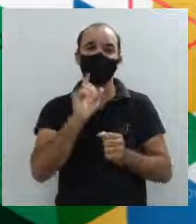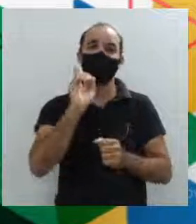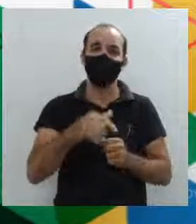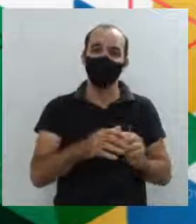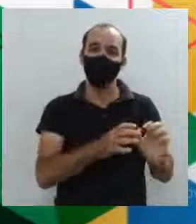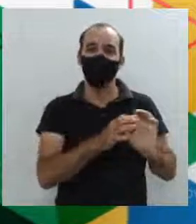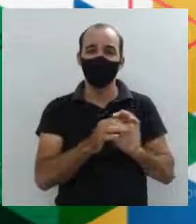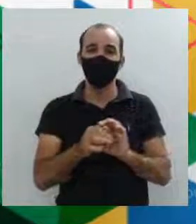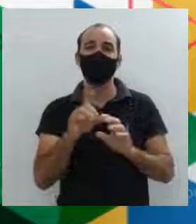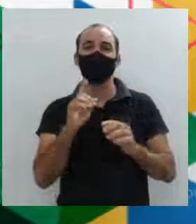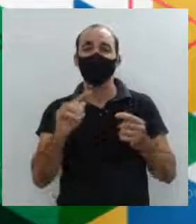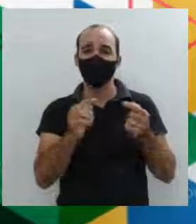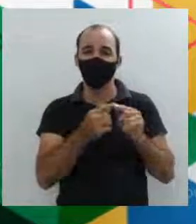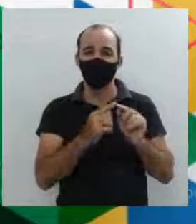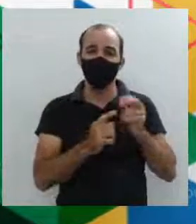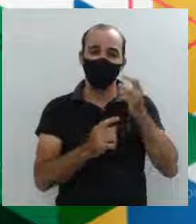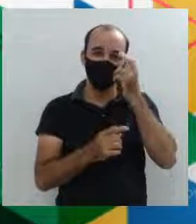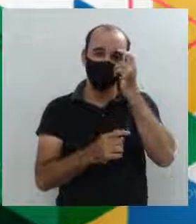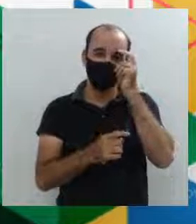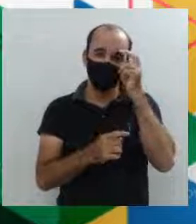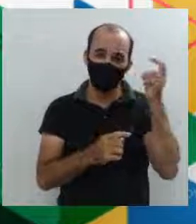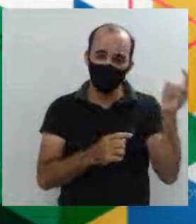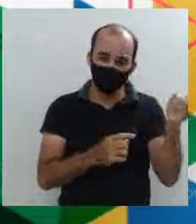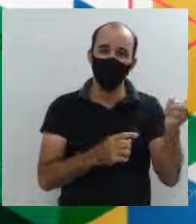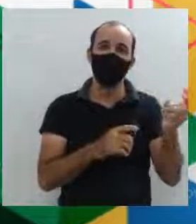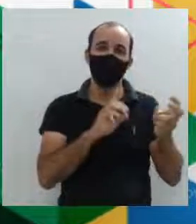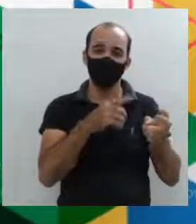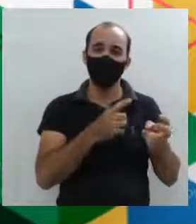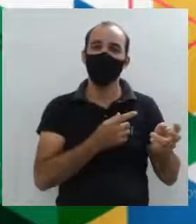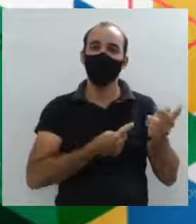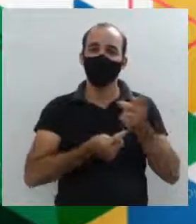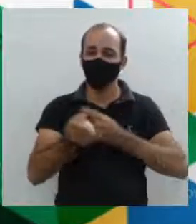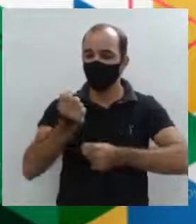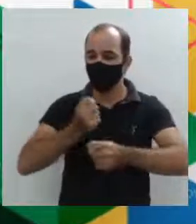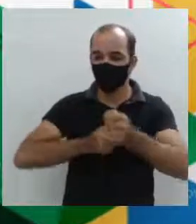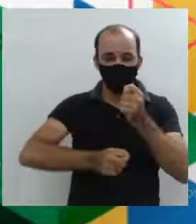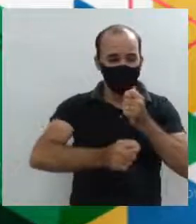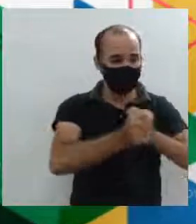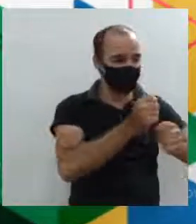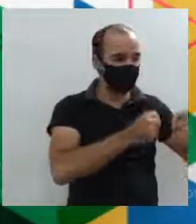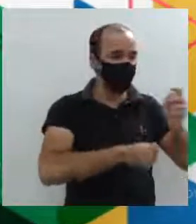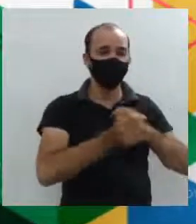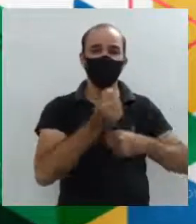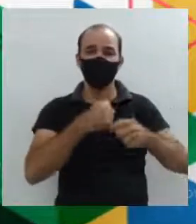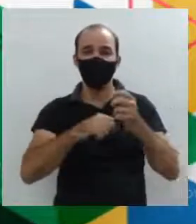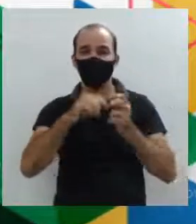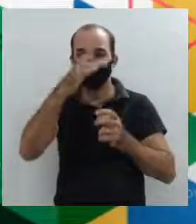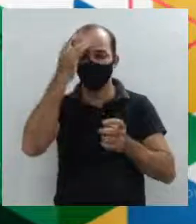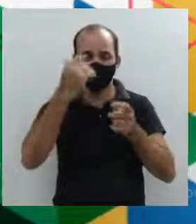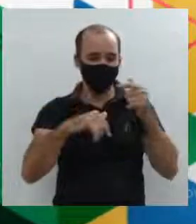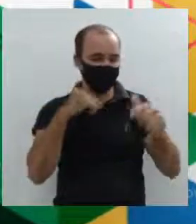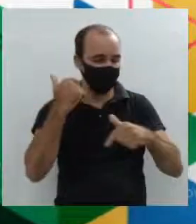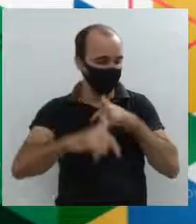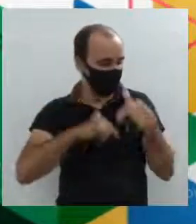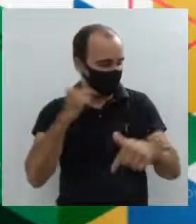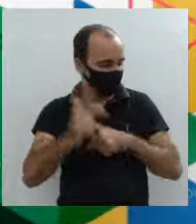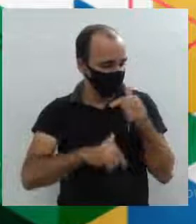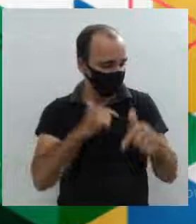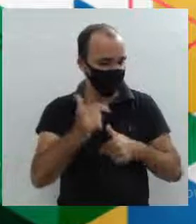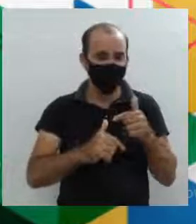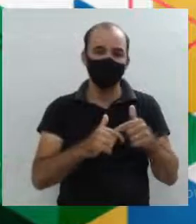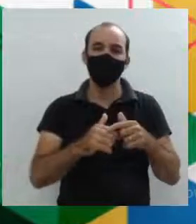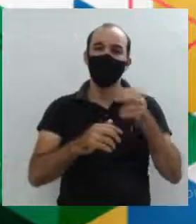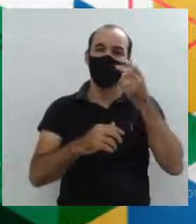e começa a ser vendida e consumida como qualquer bem perecível e começa a